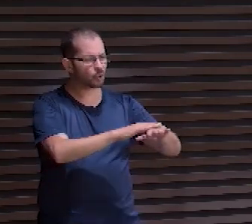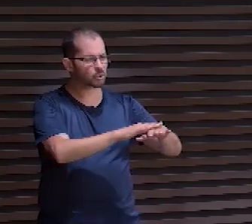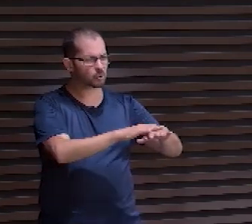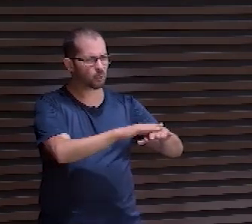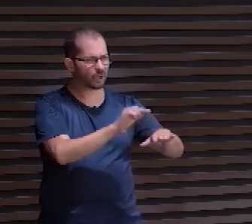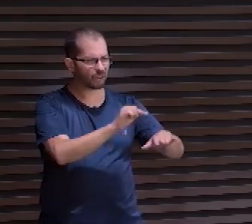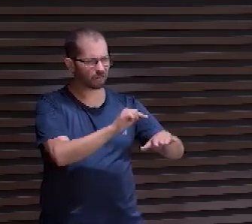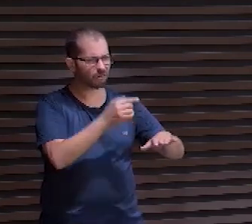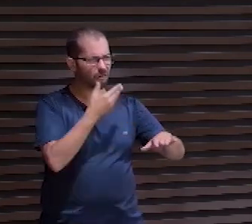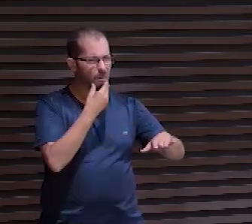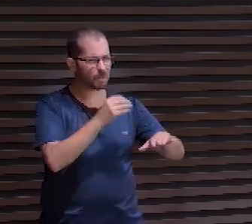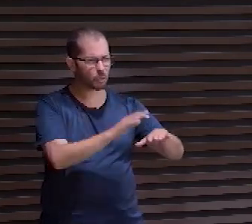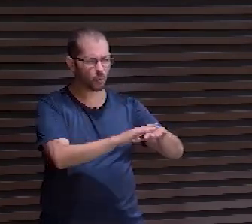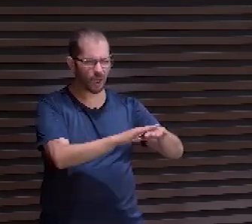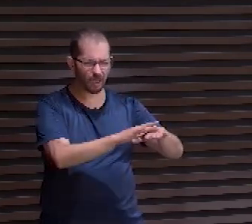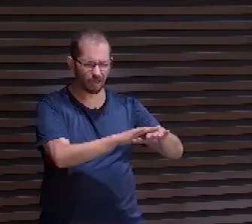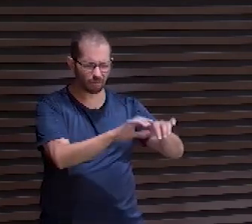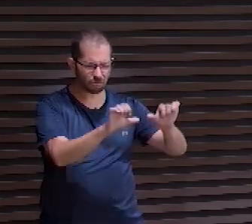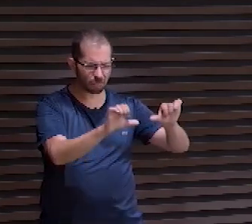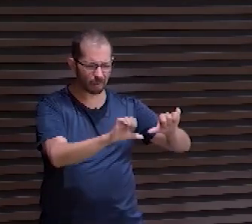Quando entrou no quarto,